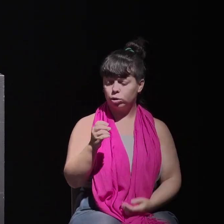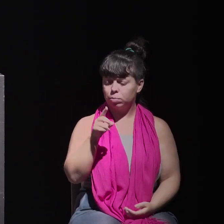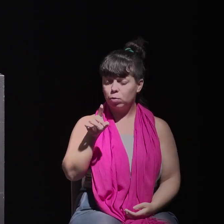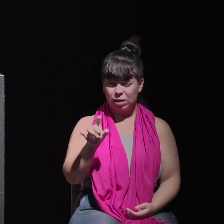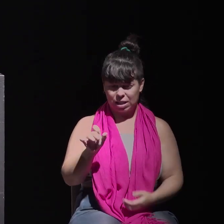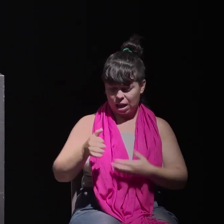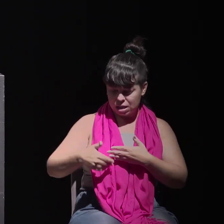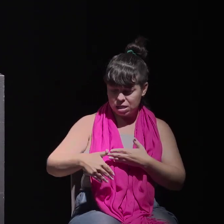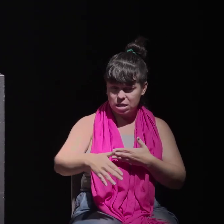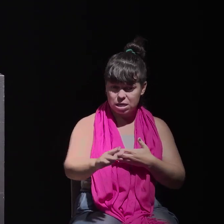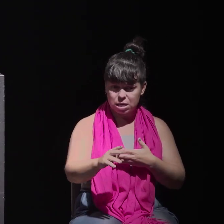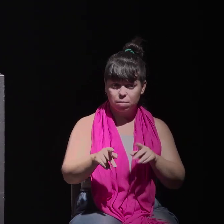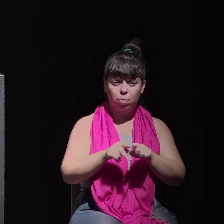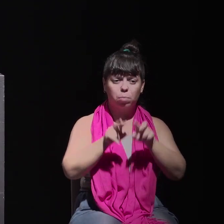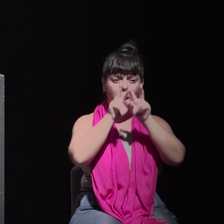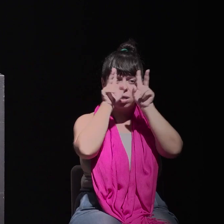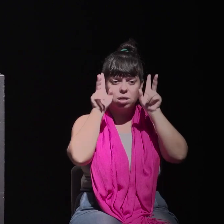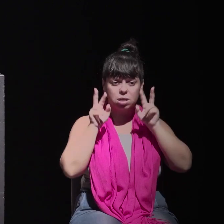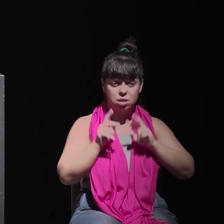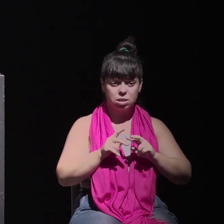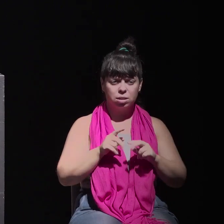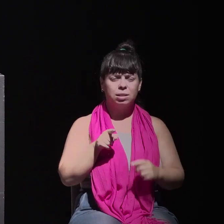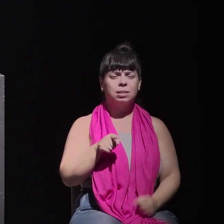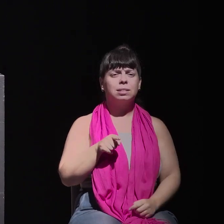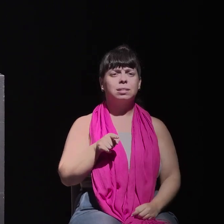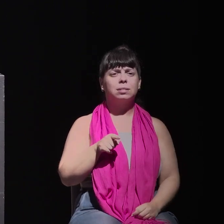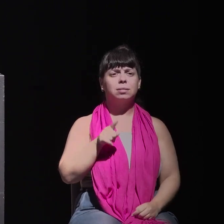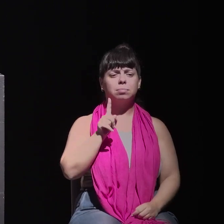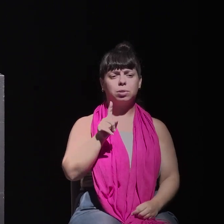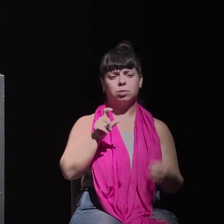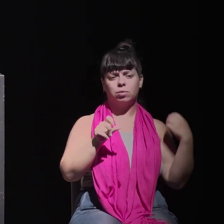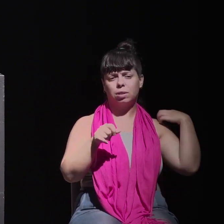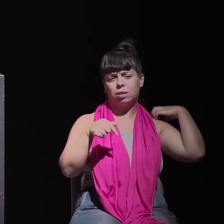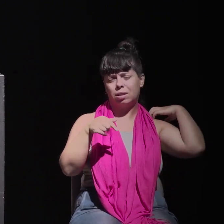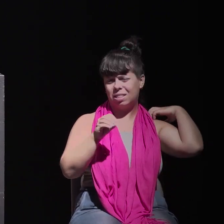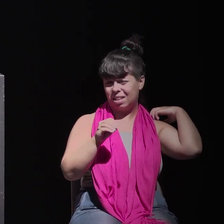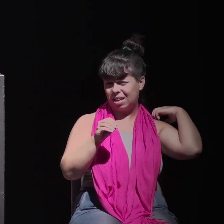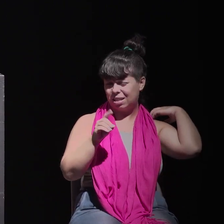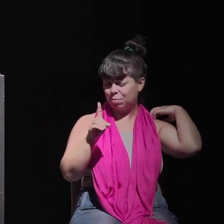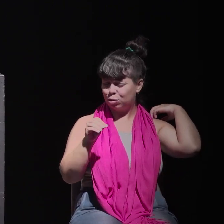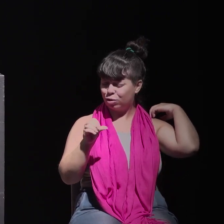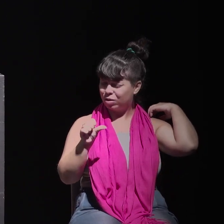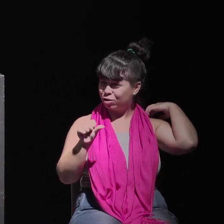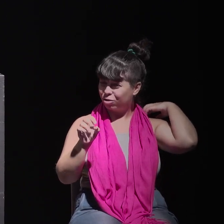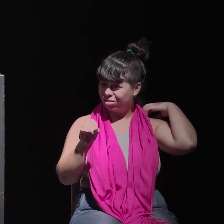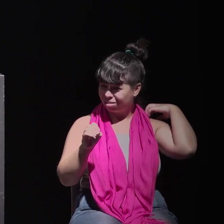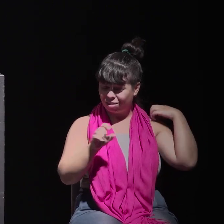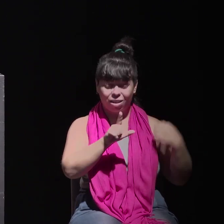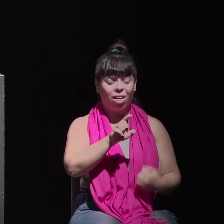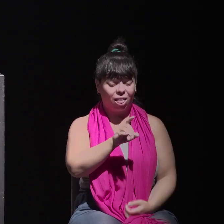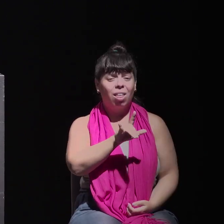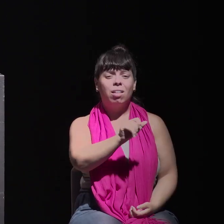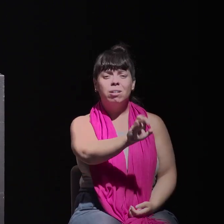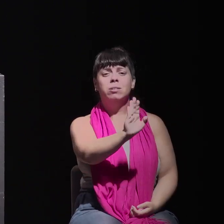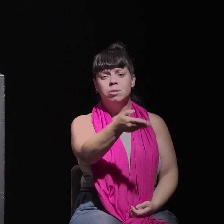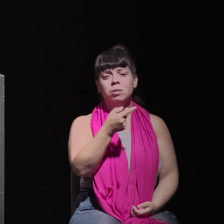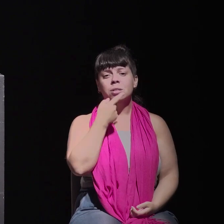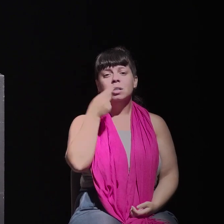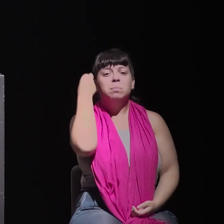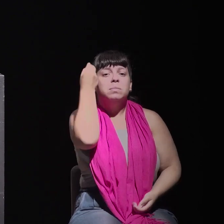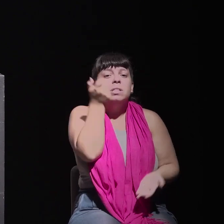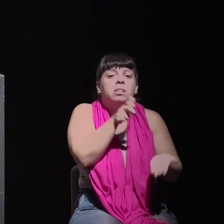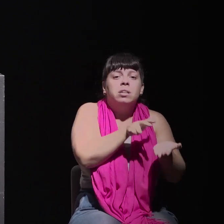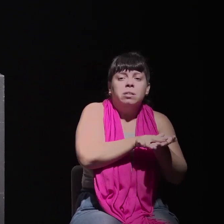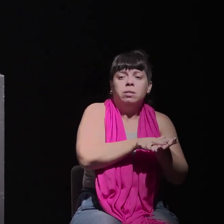para frente, sobre racialidade, isso em 1970, 1980, a Lélia Gonzalez já fazia, articulando